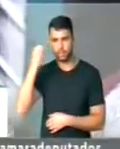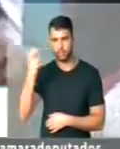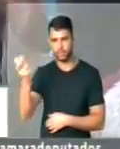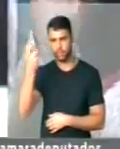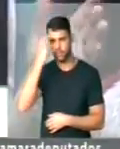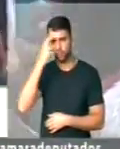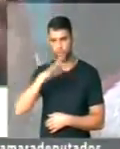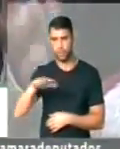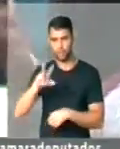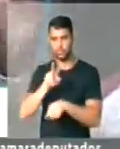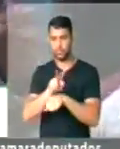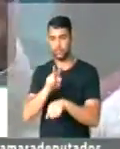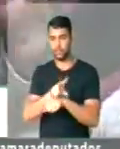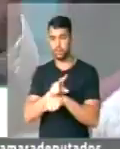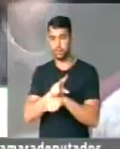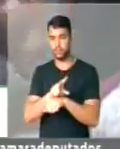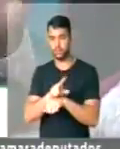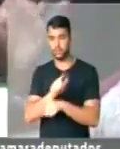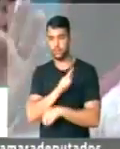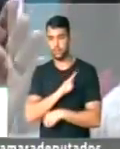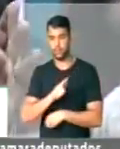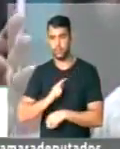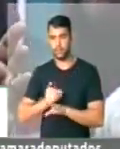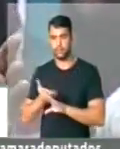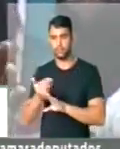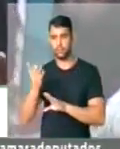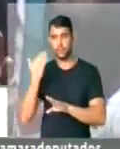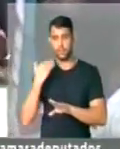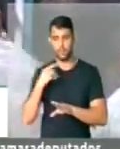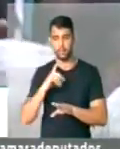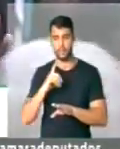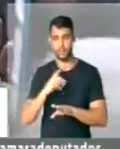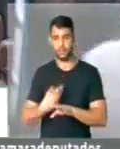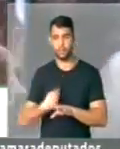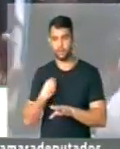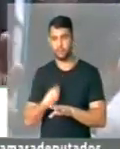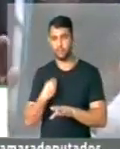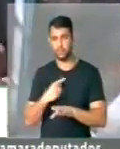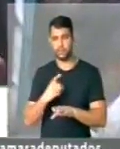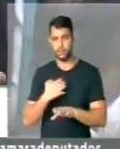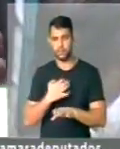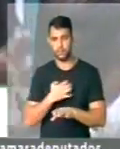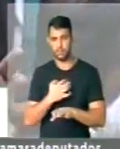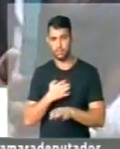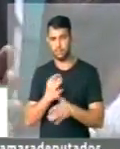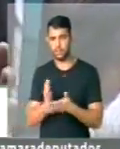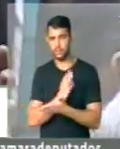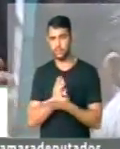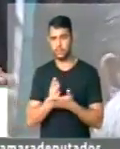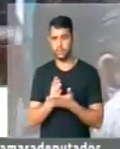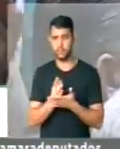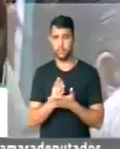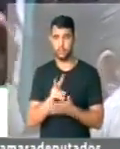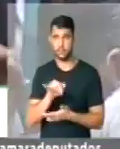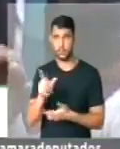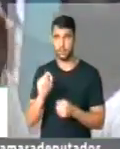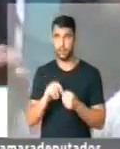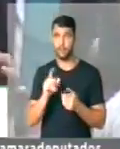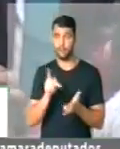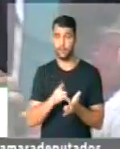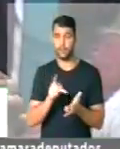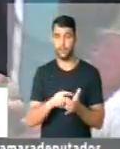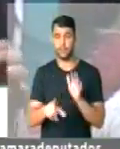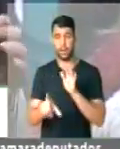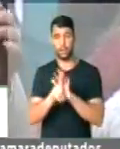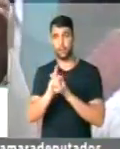cultural defendia o governo passado, havia esse sentimento de vindita. É evidente